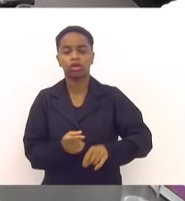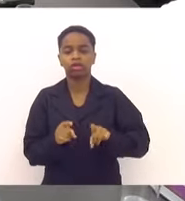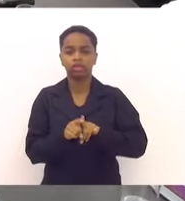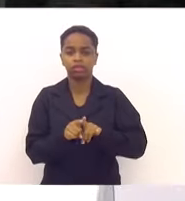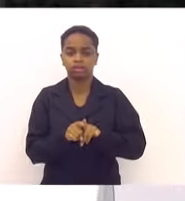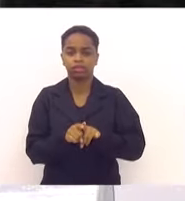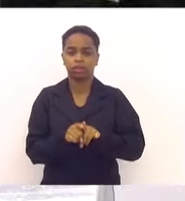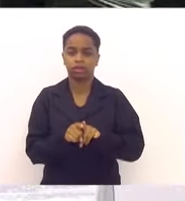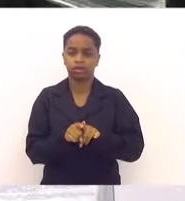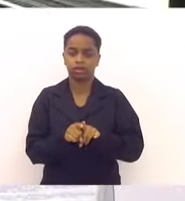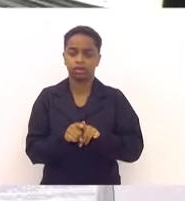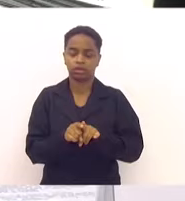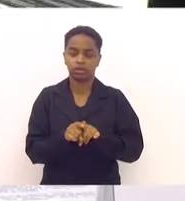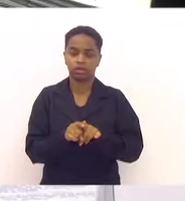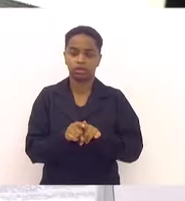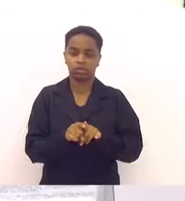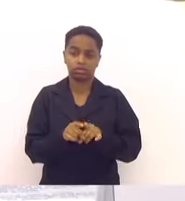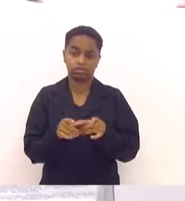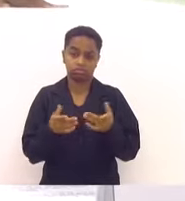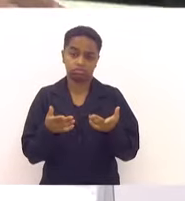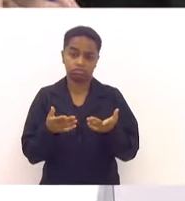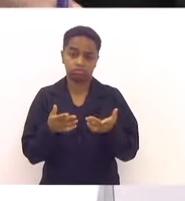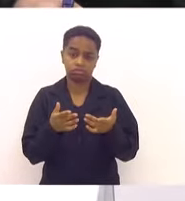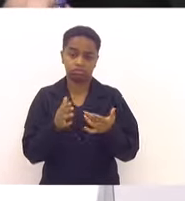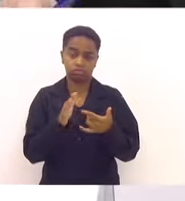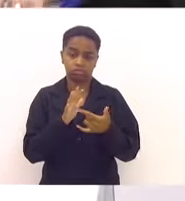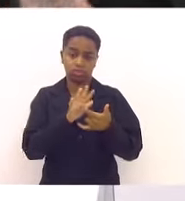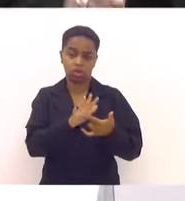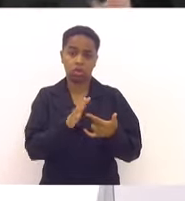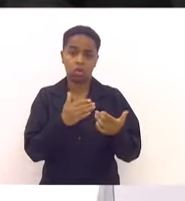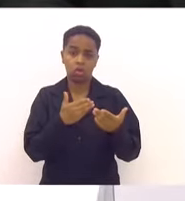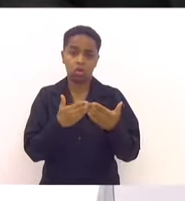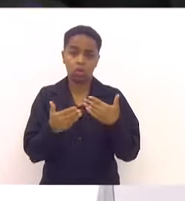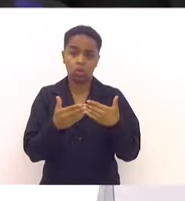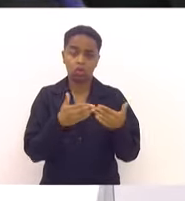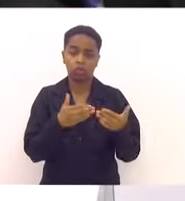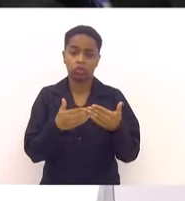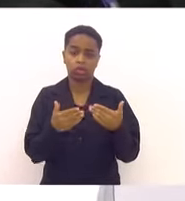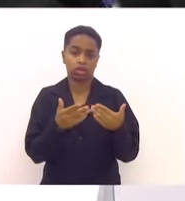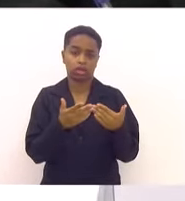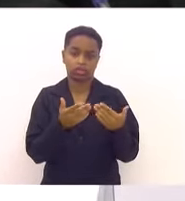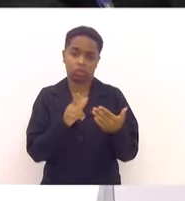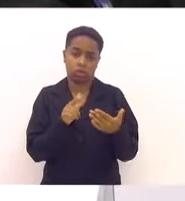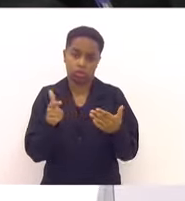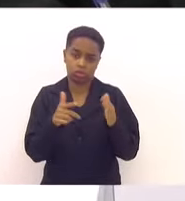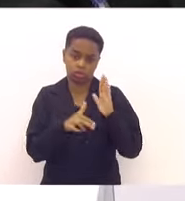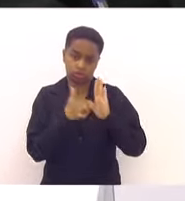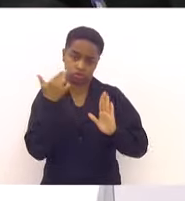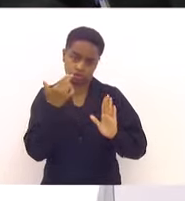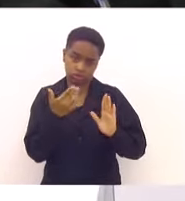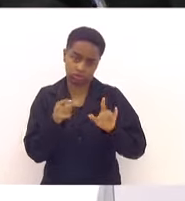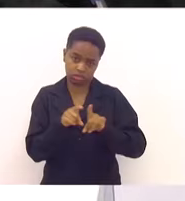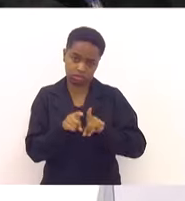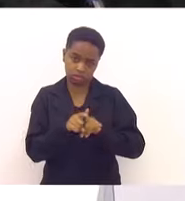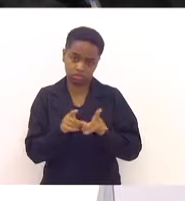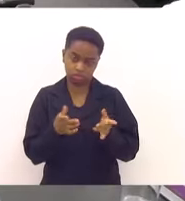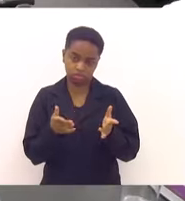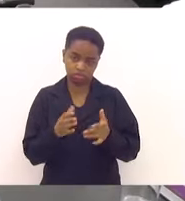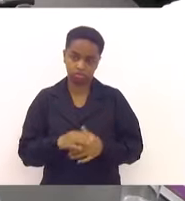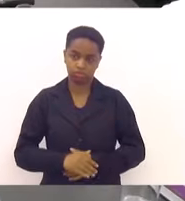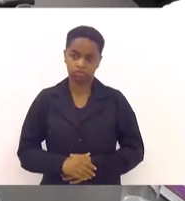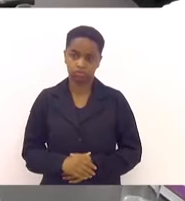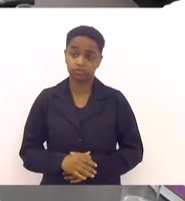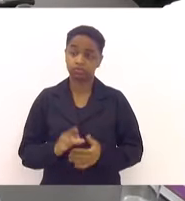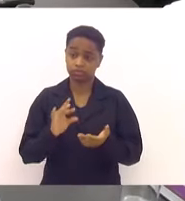queimadura, como lá a rigor, né? E nesse qualquer caso, qualquer outra cirurgia que... Na verdade, eu